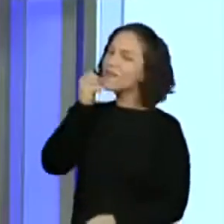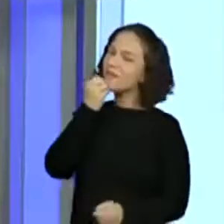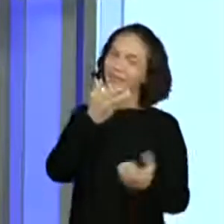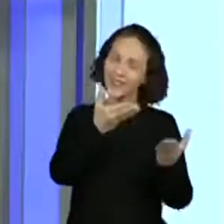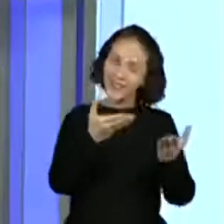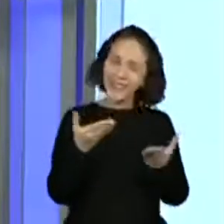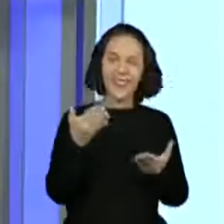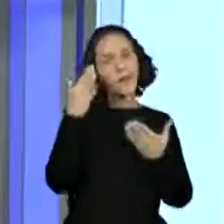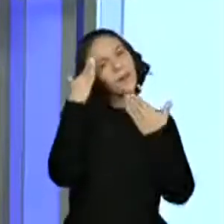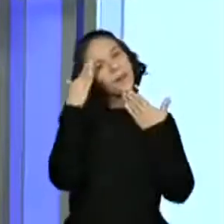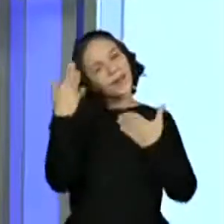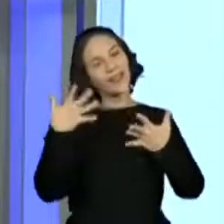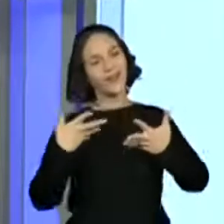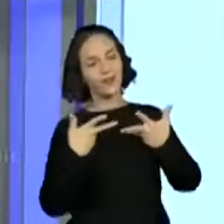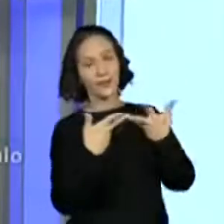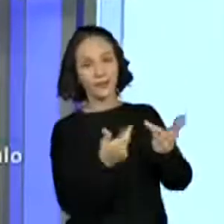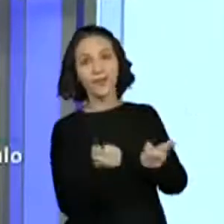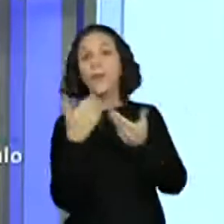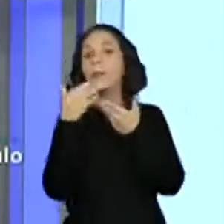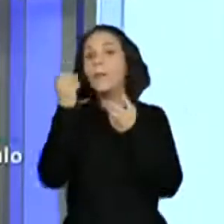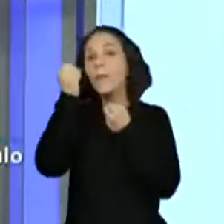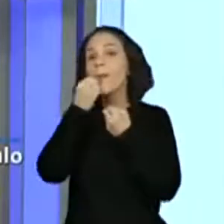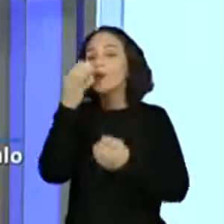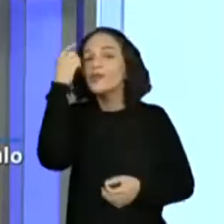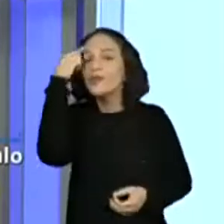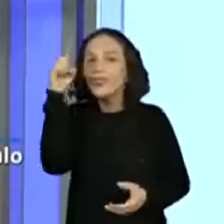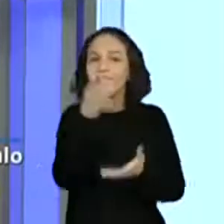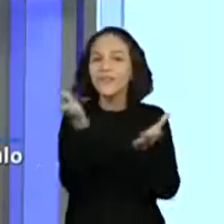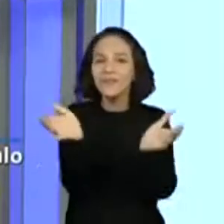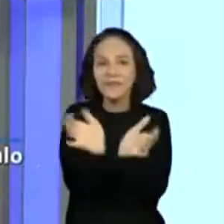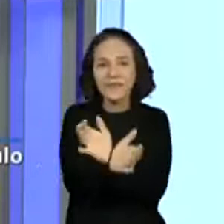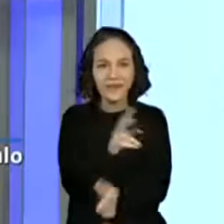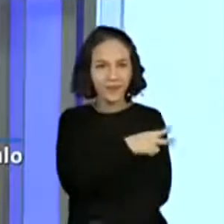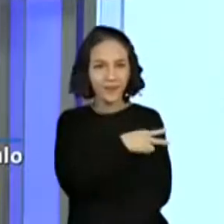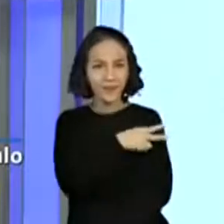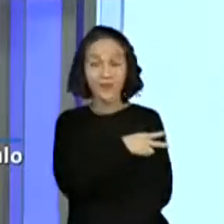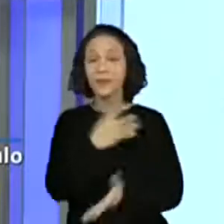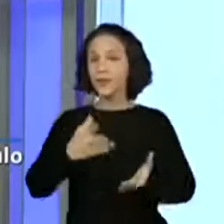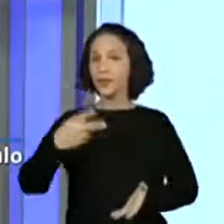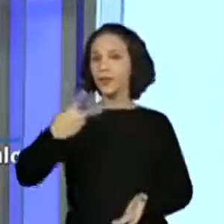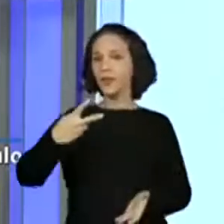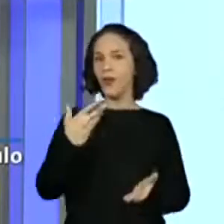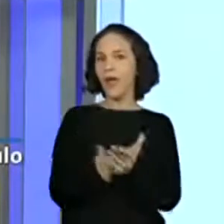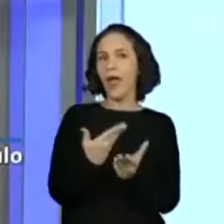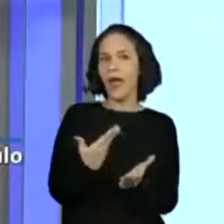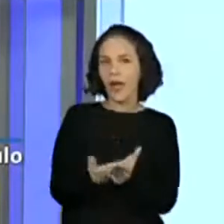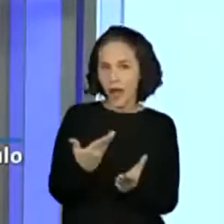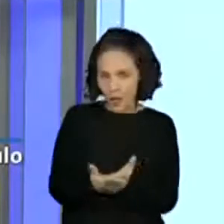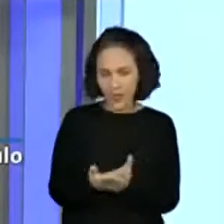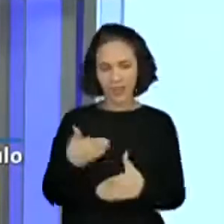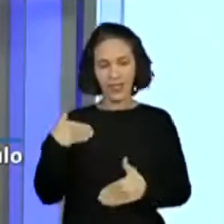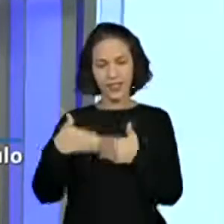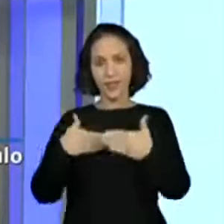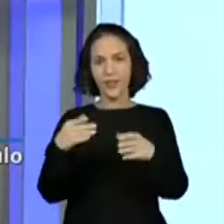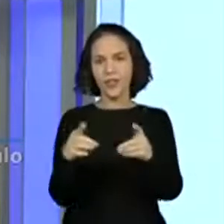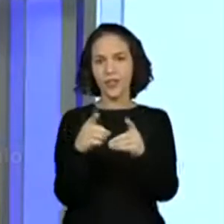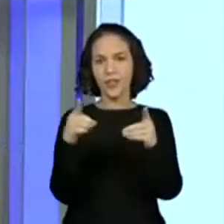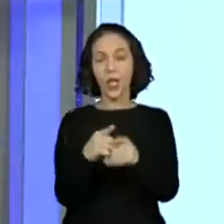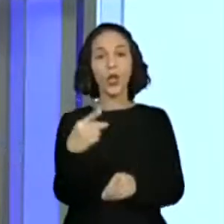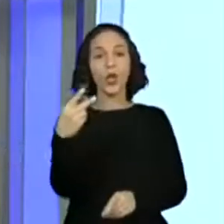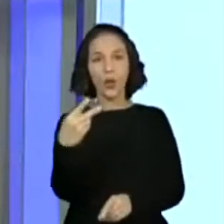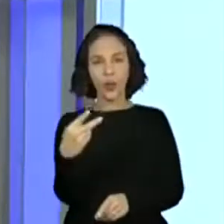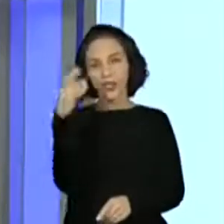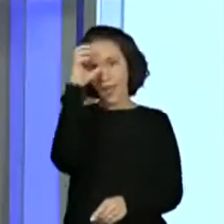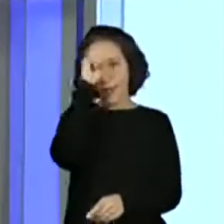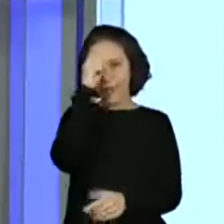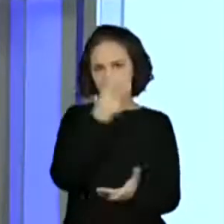viu? Muito obrigada pelo convite. Bom dia, galera do segundo ano. Então, vamos para a segunda aula da sequência didática 2 do